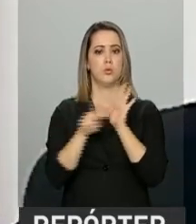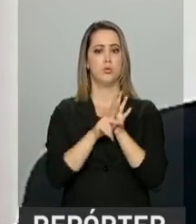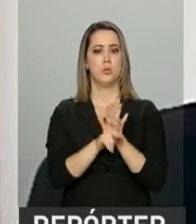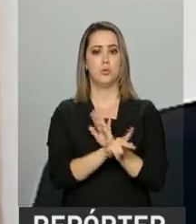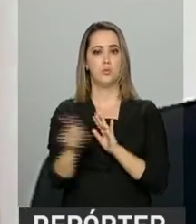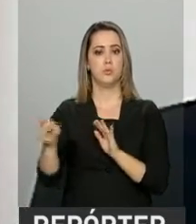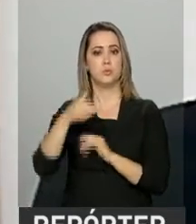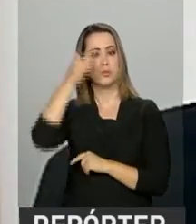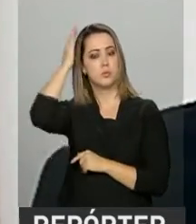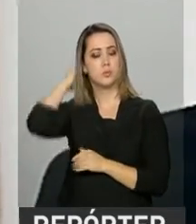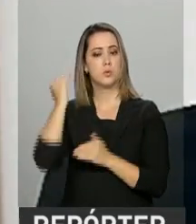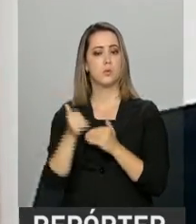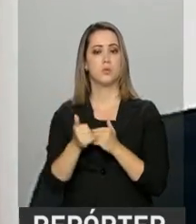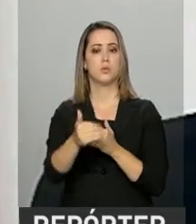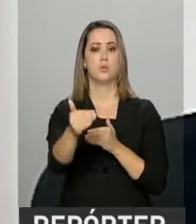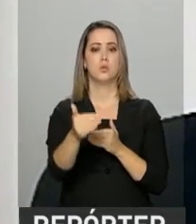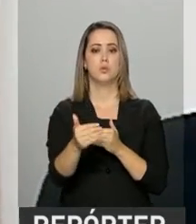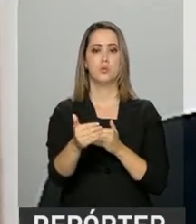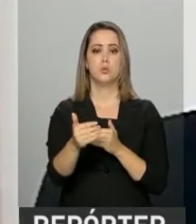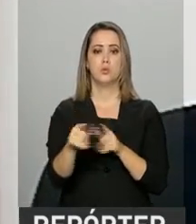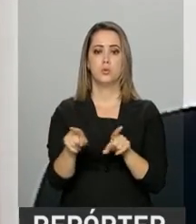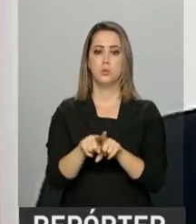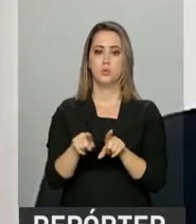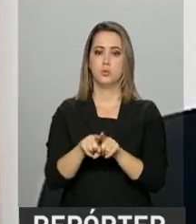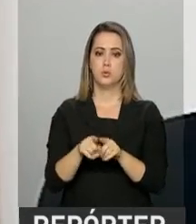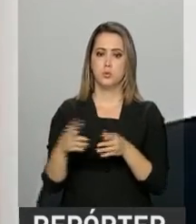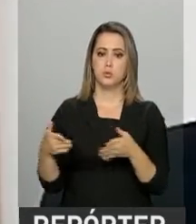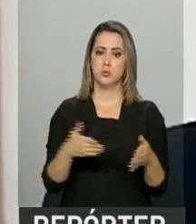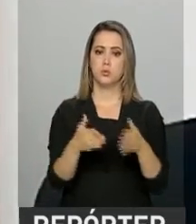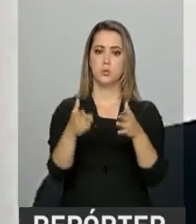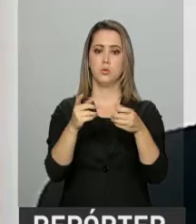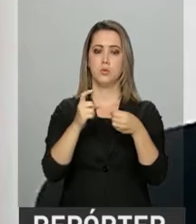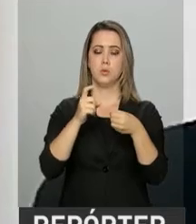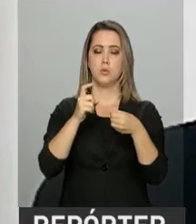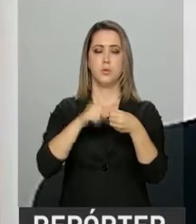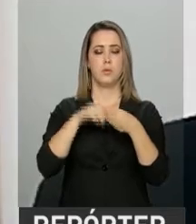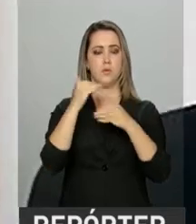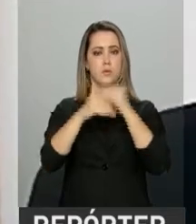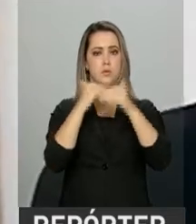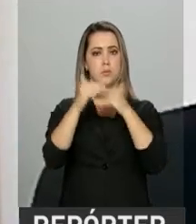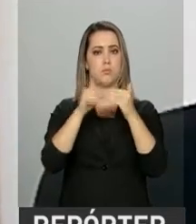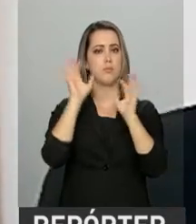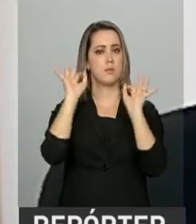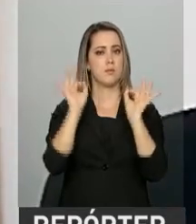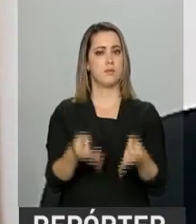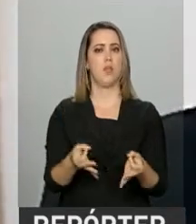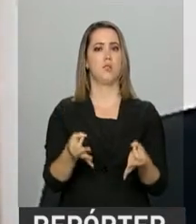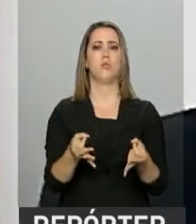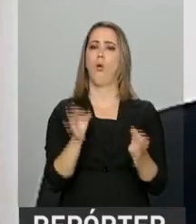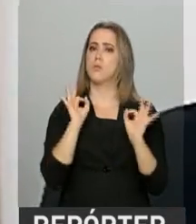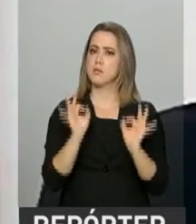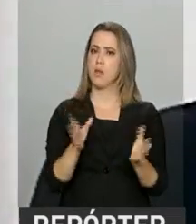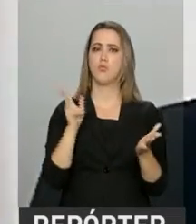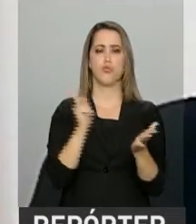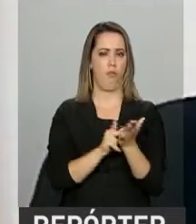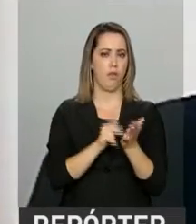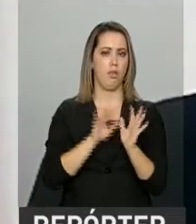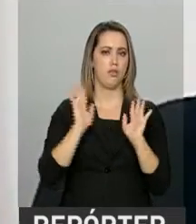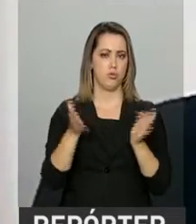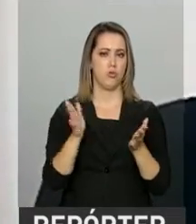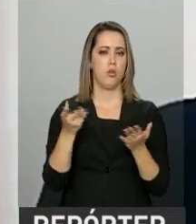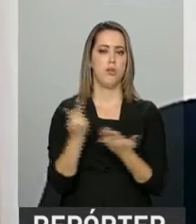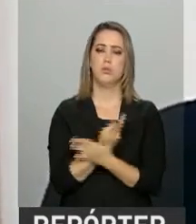vai continuar e esta trajetória de recuperação da economia é um fato consolidado e